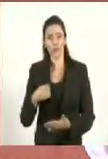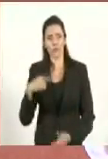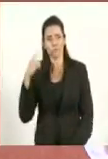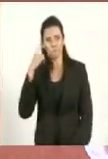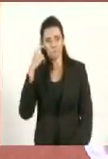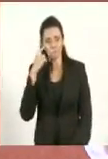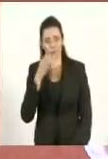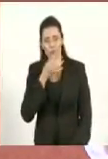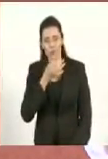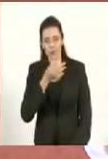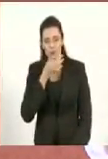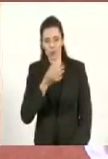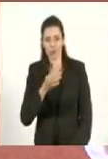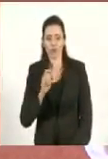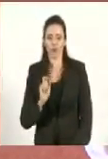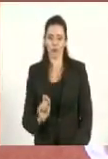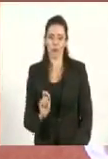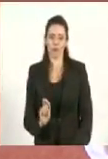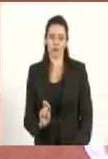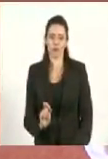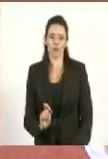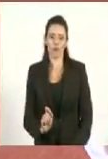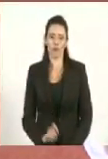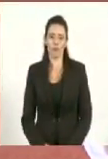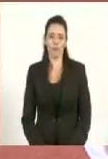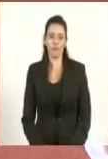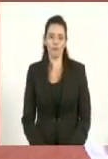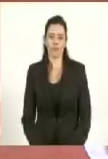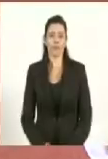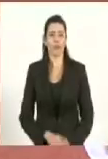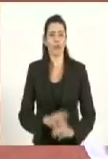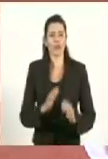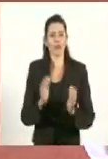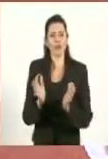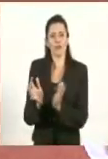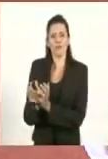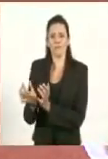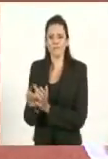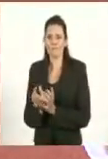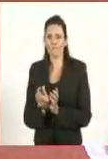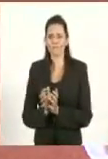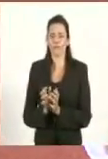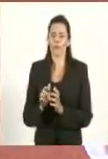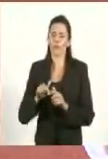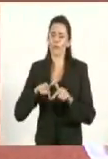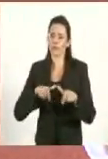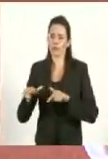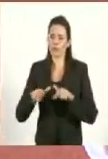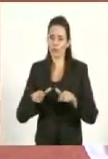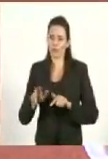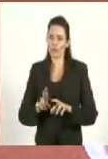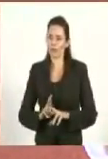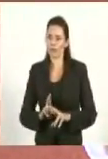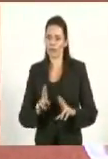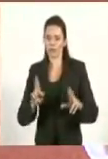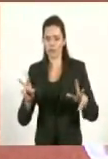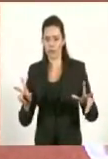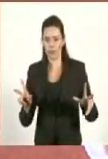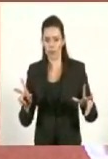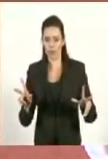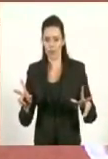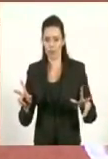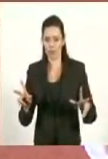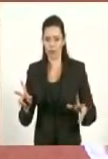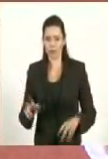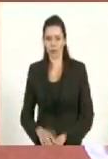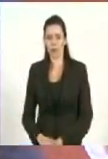atribuições, em que pese as atividades díspares, né, diferentes, em que pese